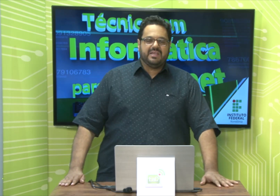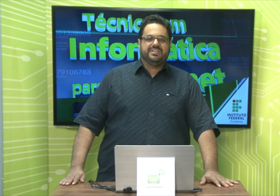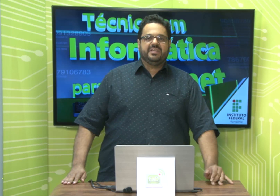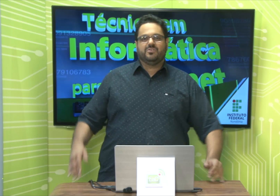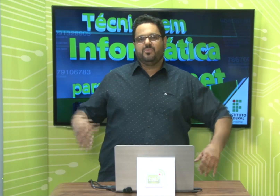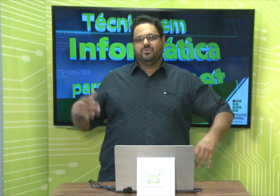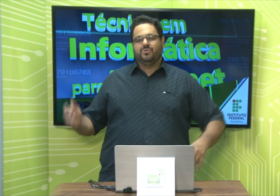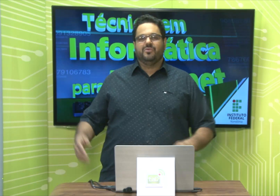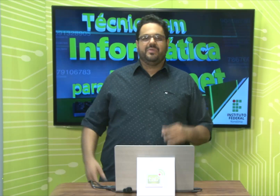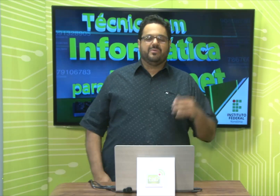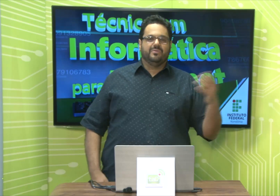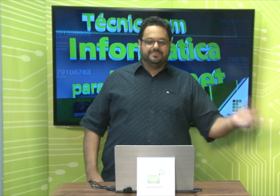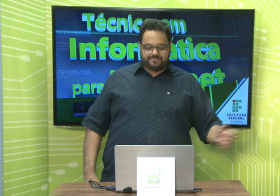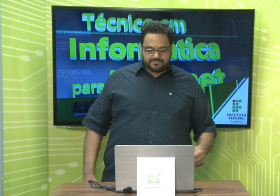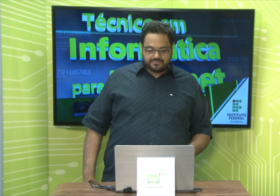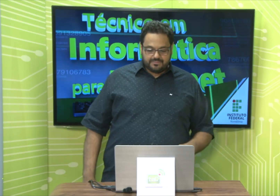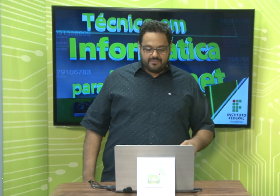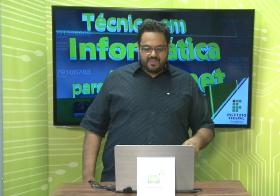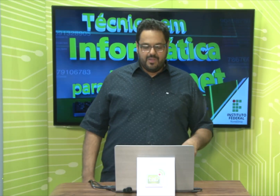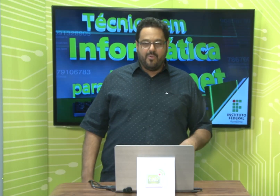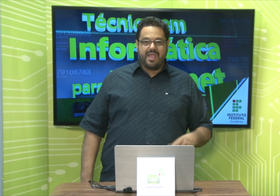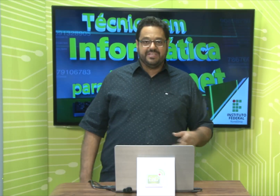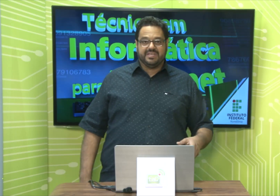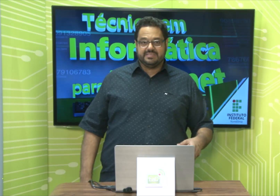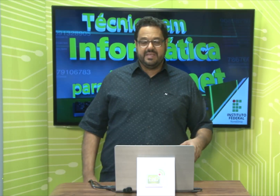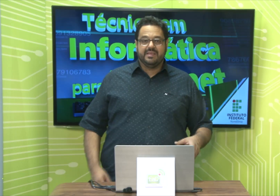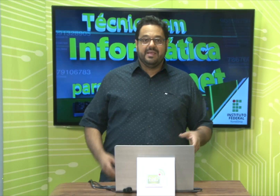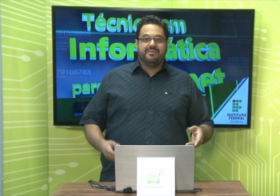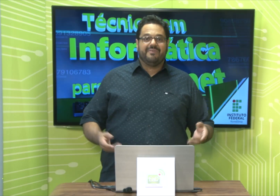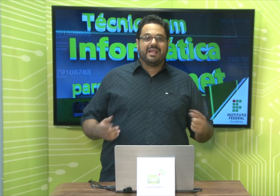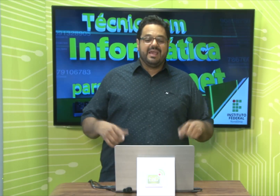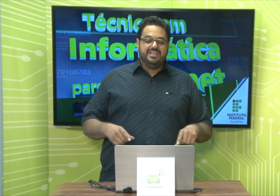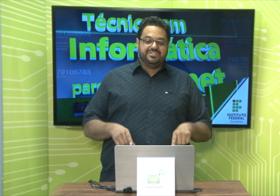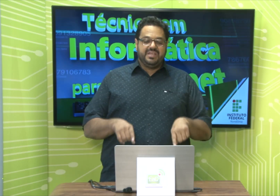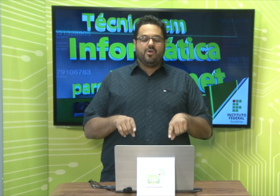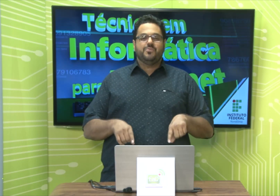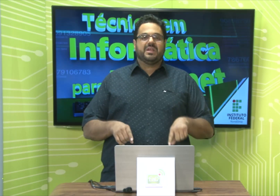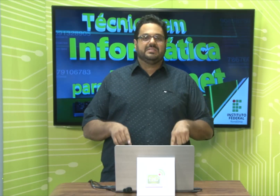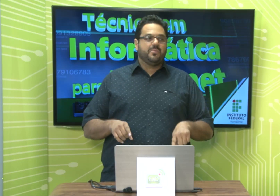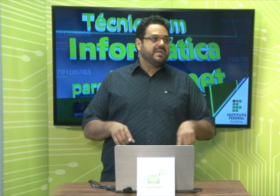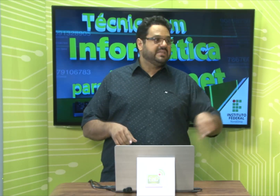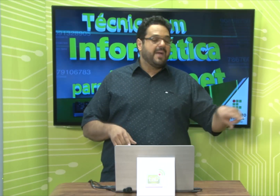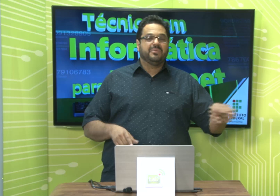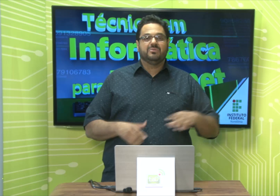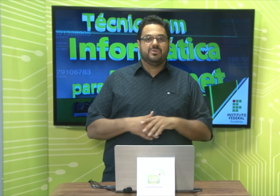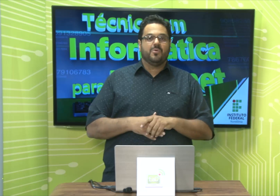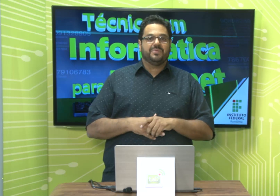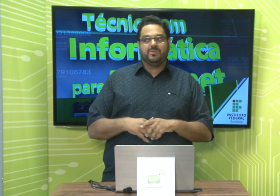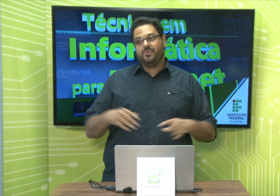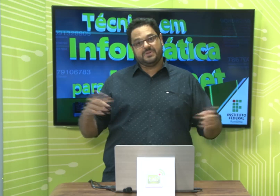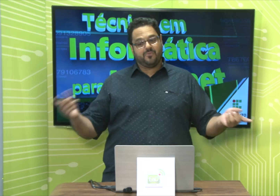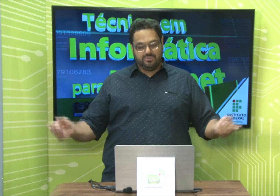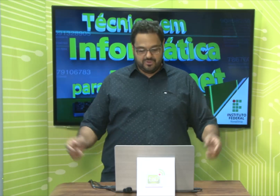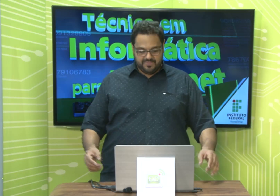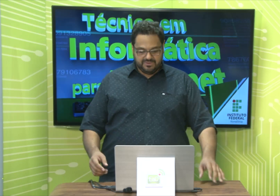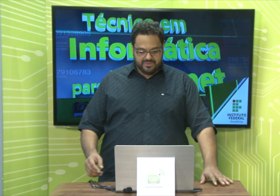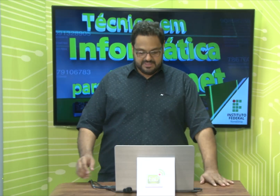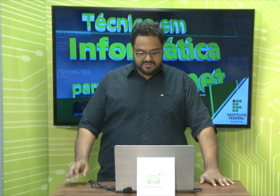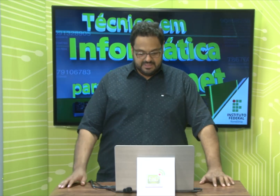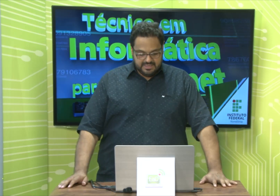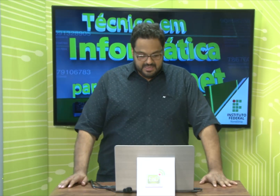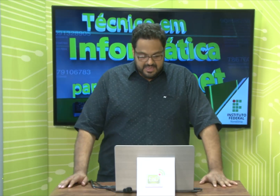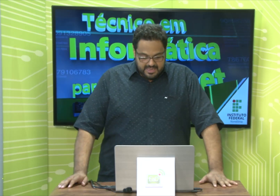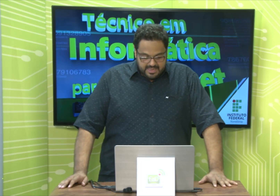Essa placa de rede com Bluetooth e com a rede AC vai garantir a comunicação mais rápida no seu computador, por exemplo, com outros